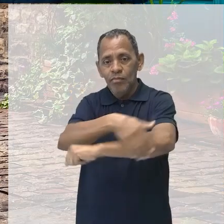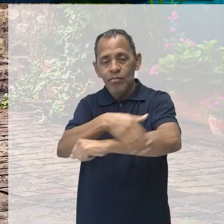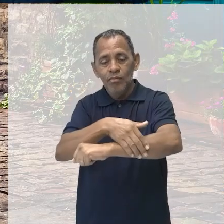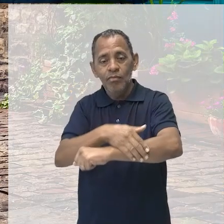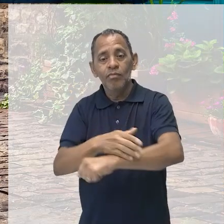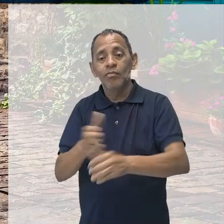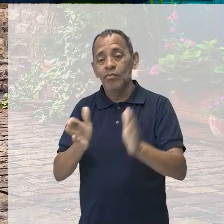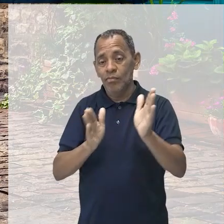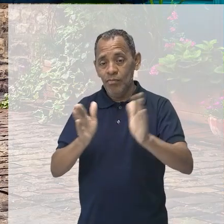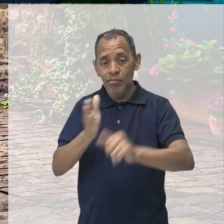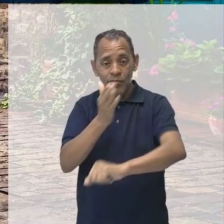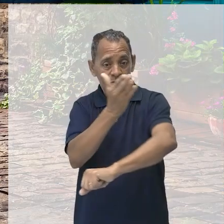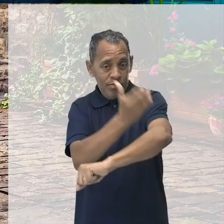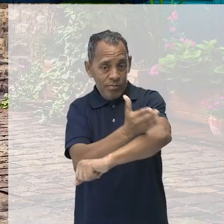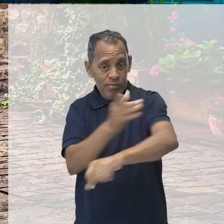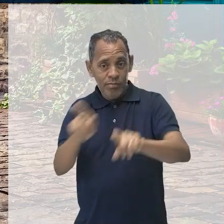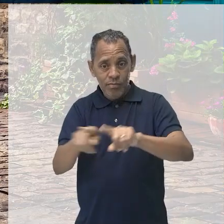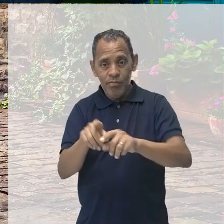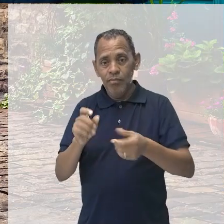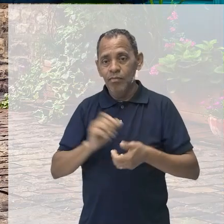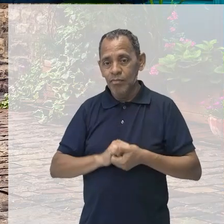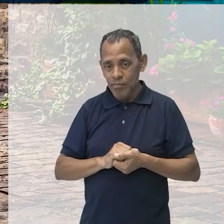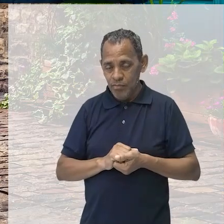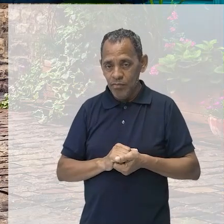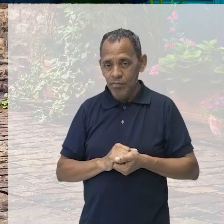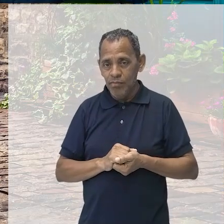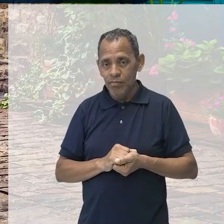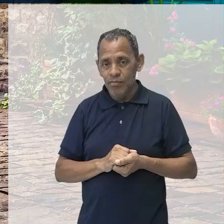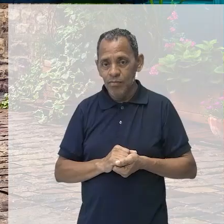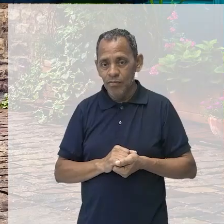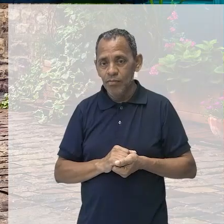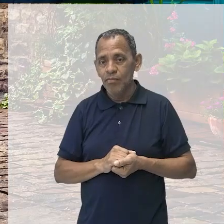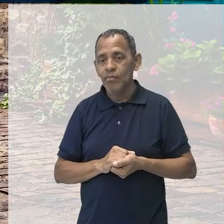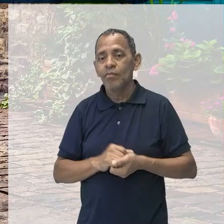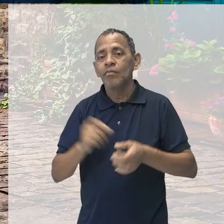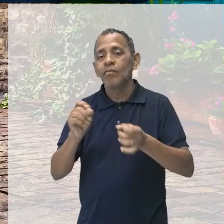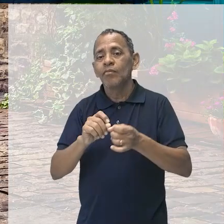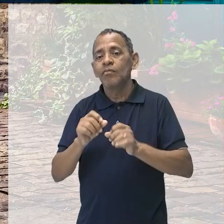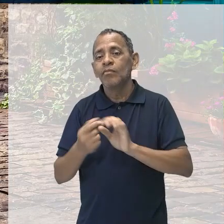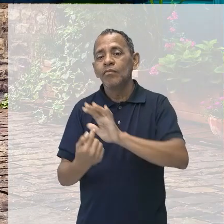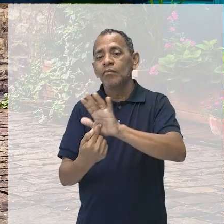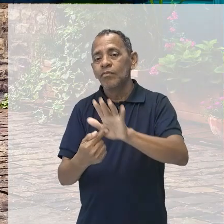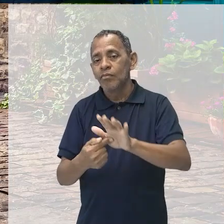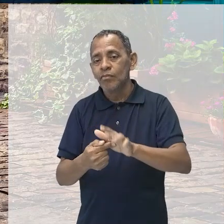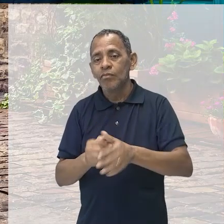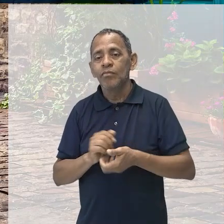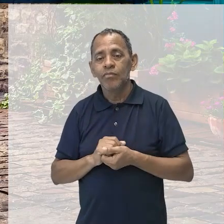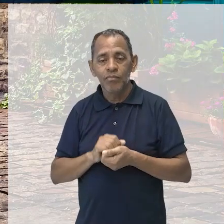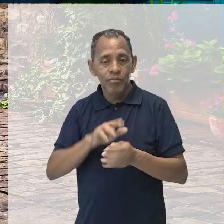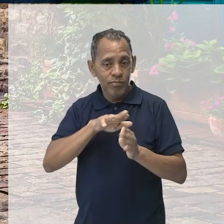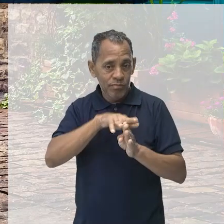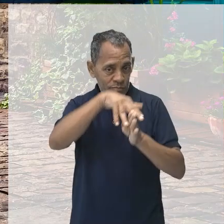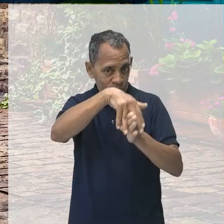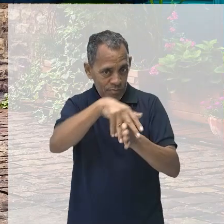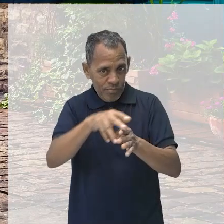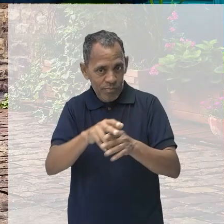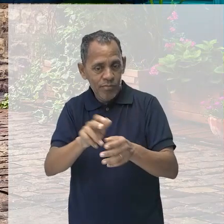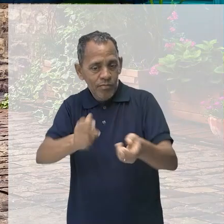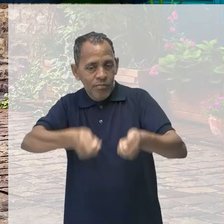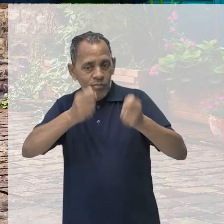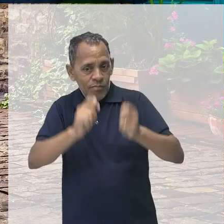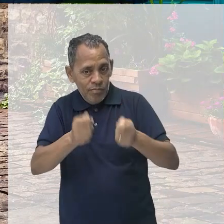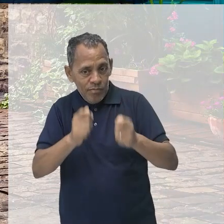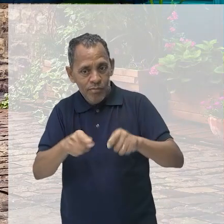Idade Média. Fizemos uma viagem, certo? Então, eles faziam essas apresentações em carroças que viraram